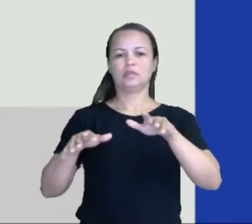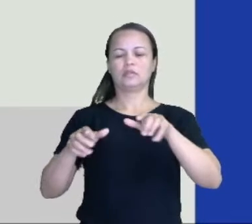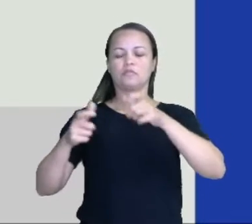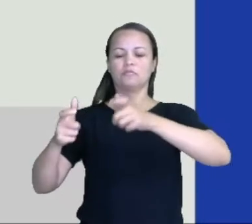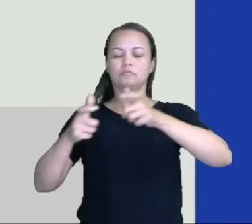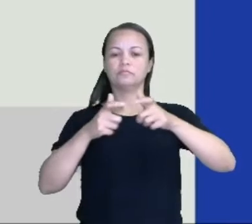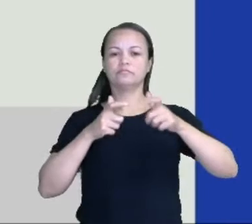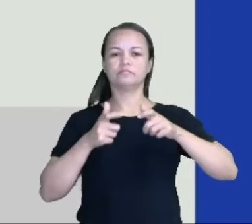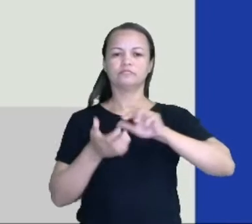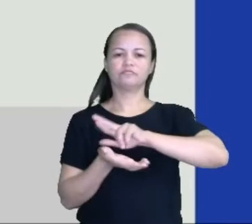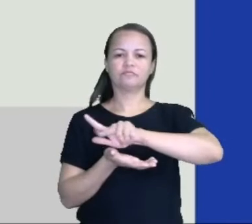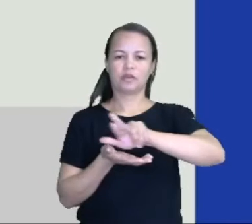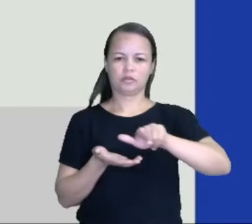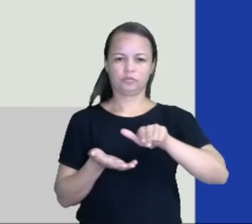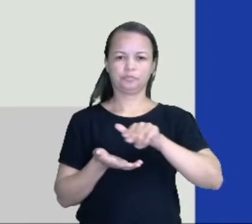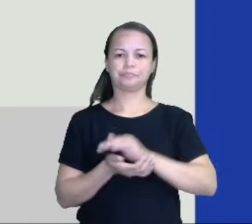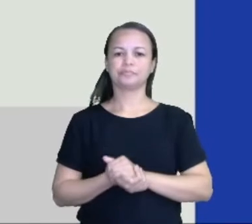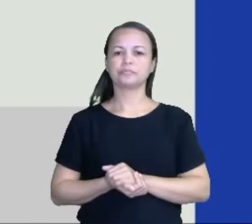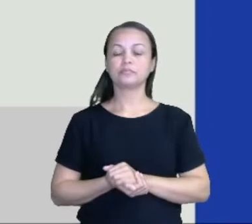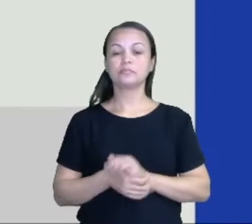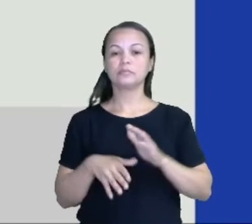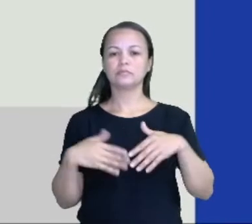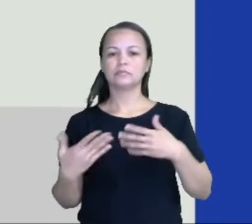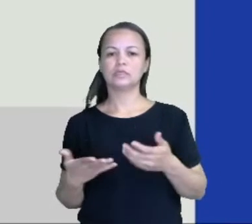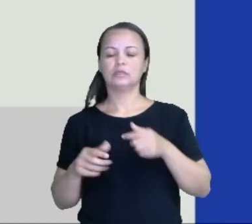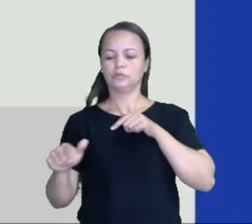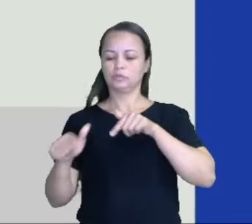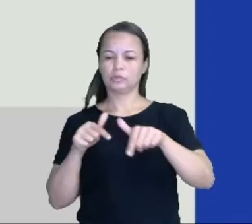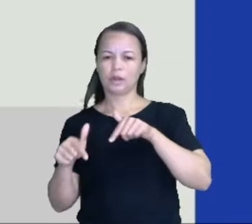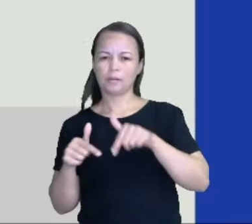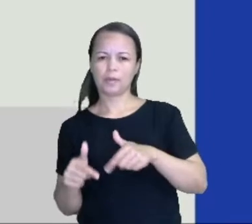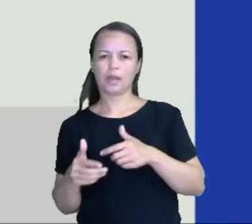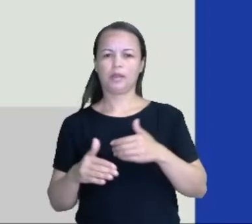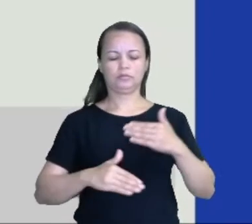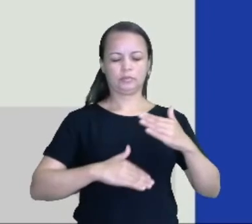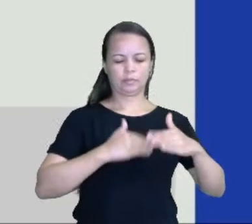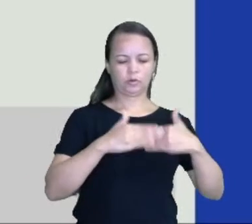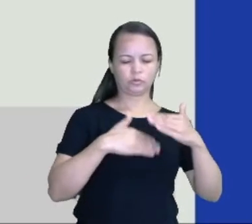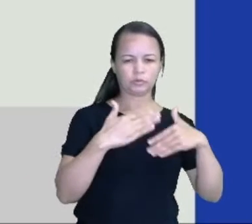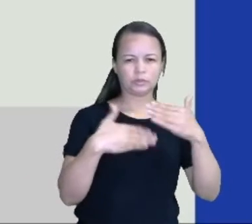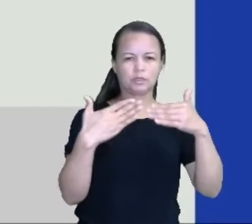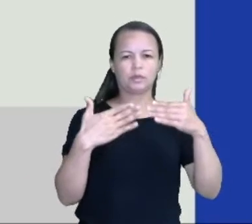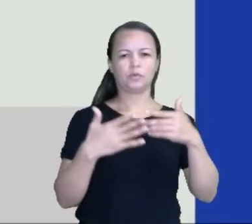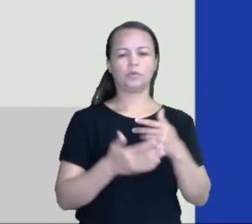vários segmentos, né? Tanto do setor de serviços, como na produção de